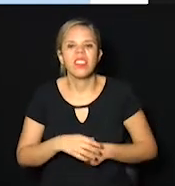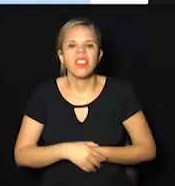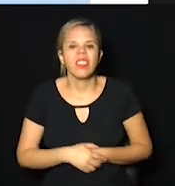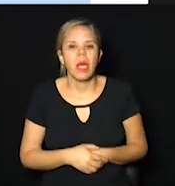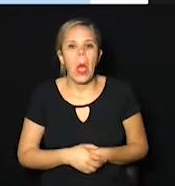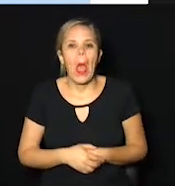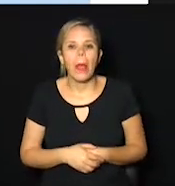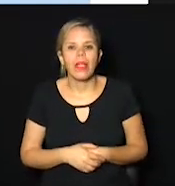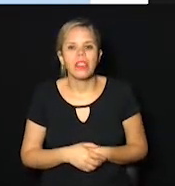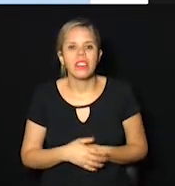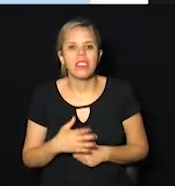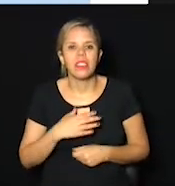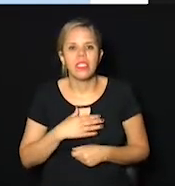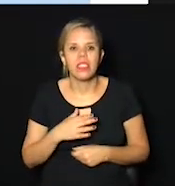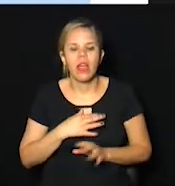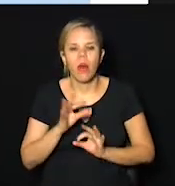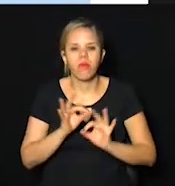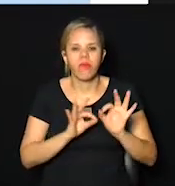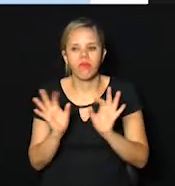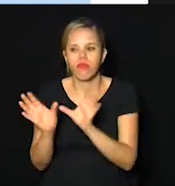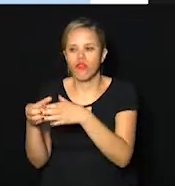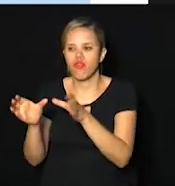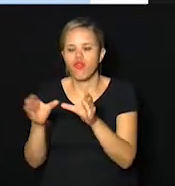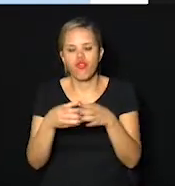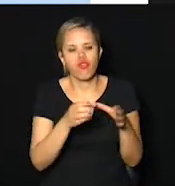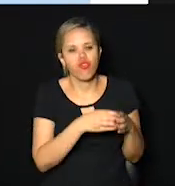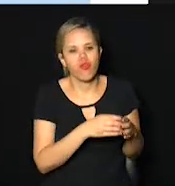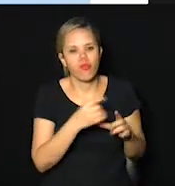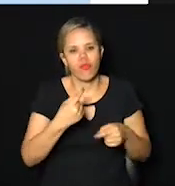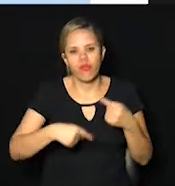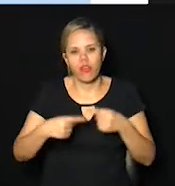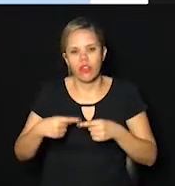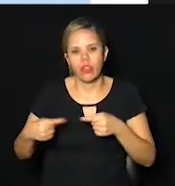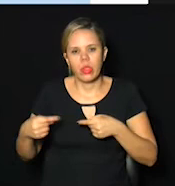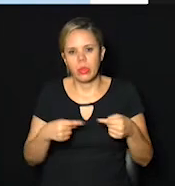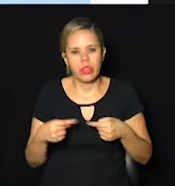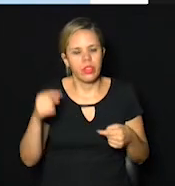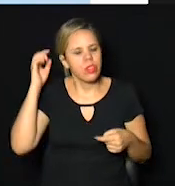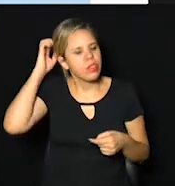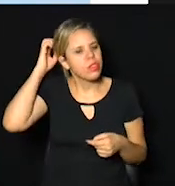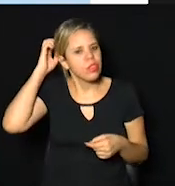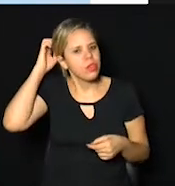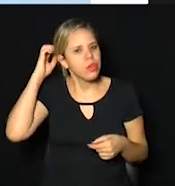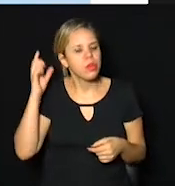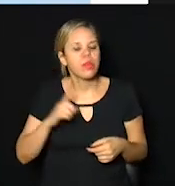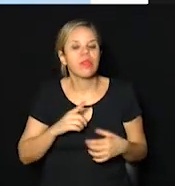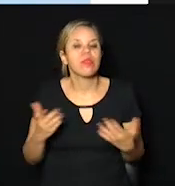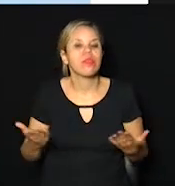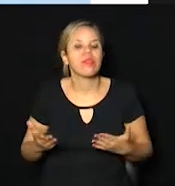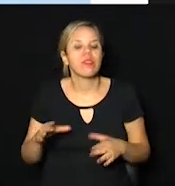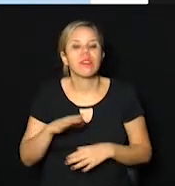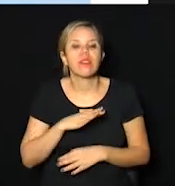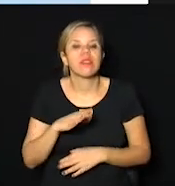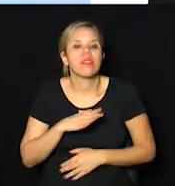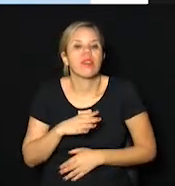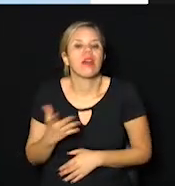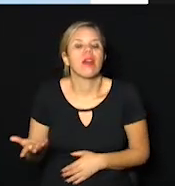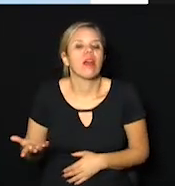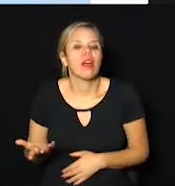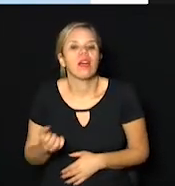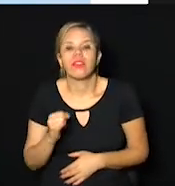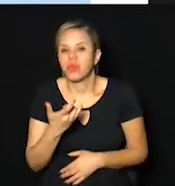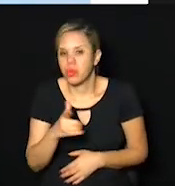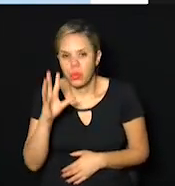esse formato, com esses grupos políticos competindo, com o que existe atualmente nessa cidade, se a gente não tem